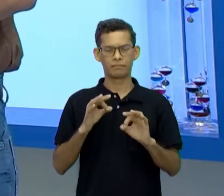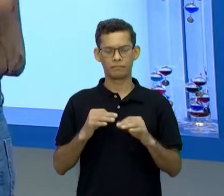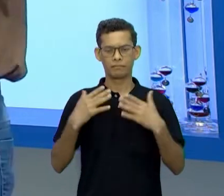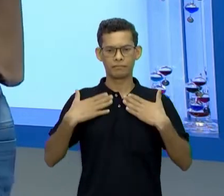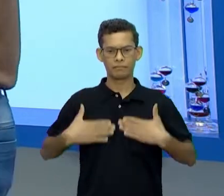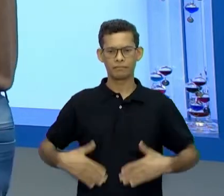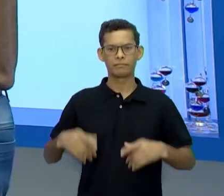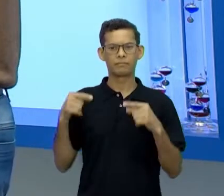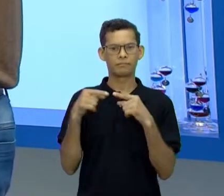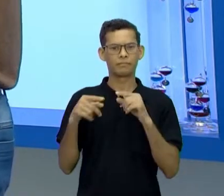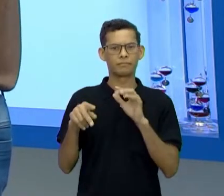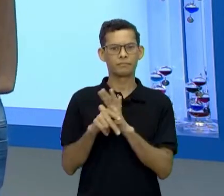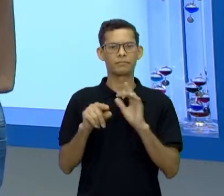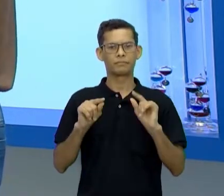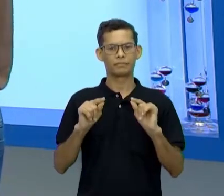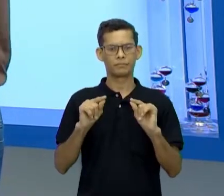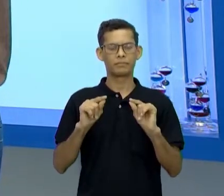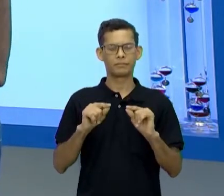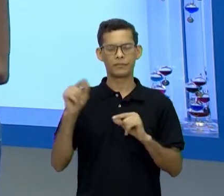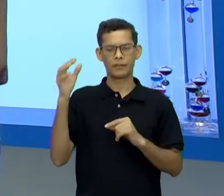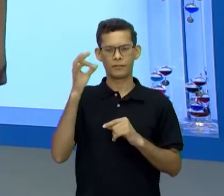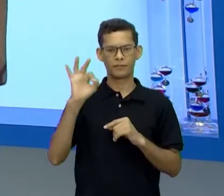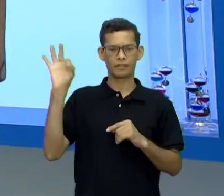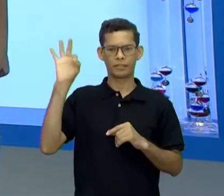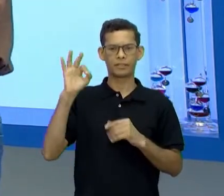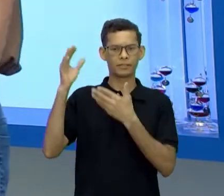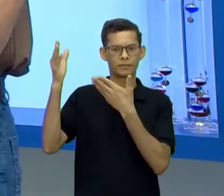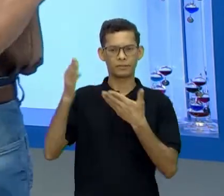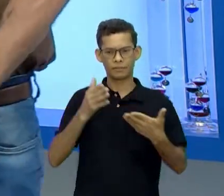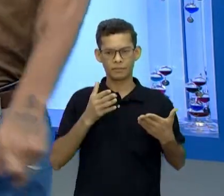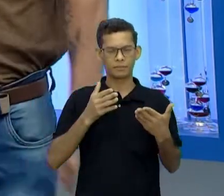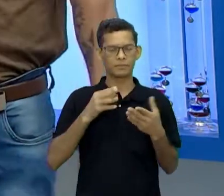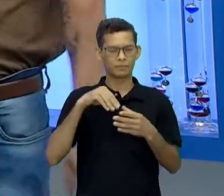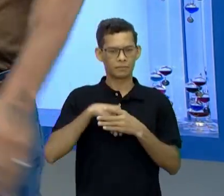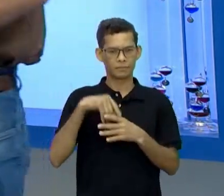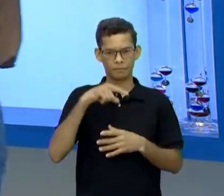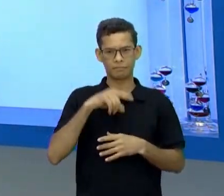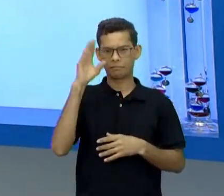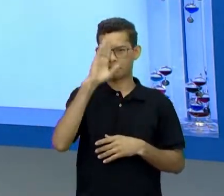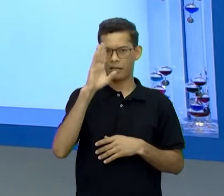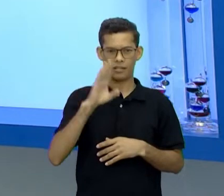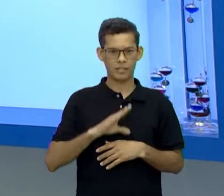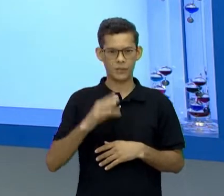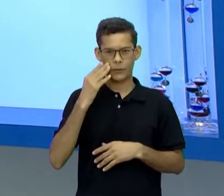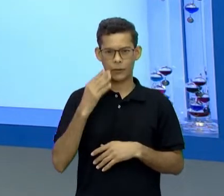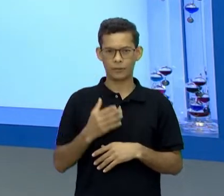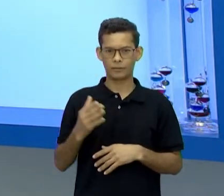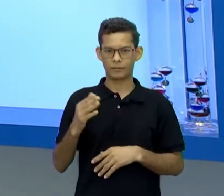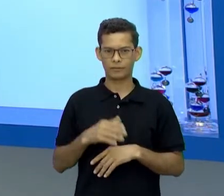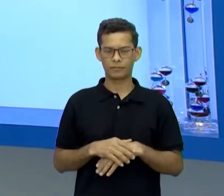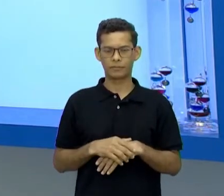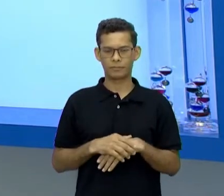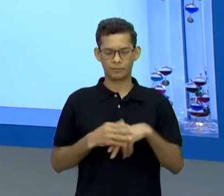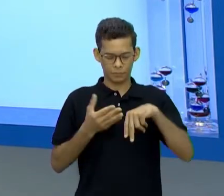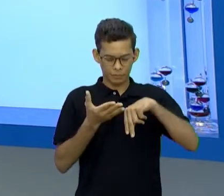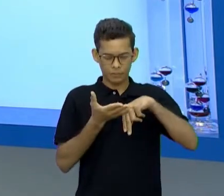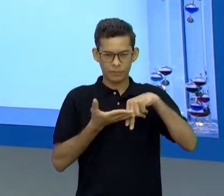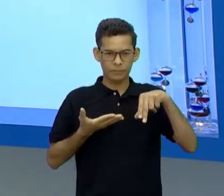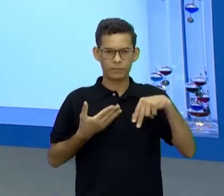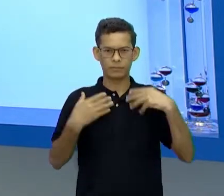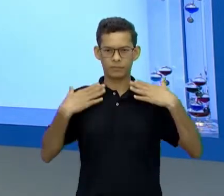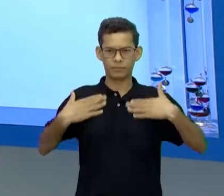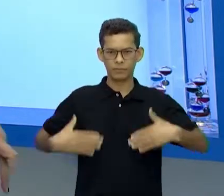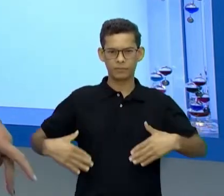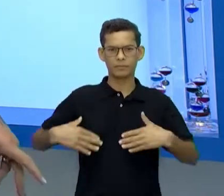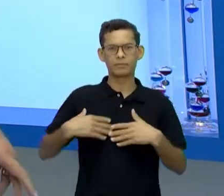francesa. Importada da Romênia, rumo França e passando aqui pelo Brasil. Olha que bonito! Short importado, camisa importada, só